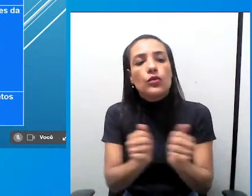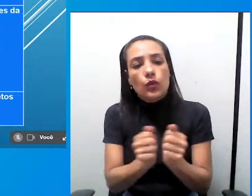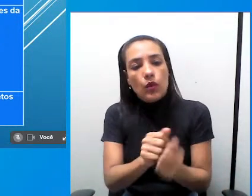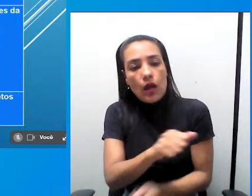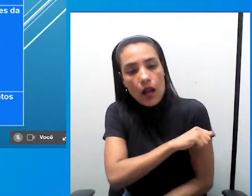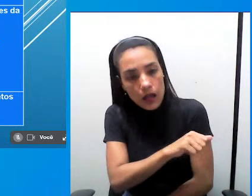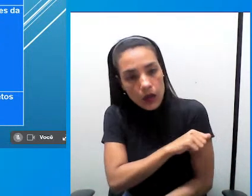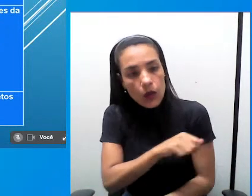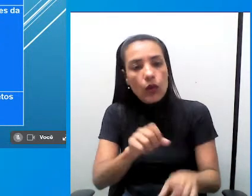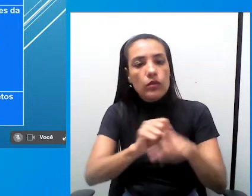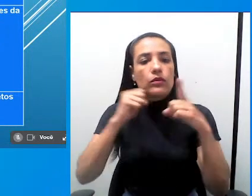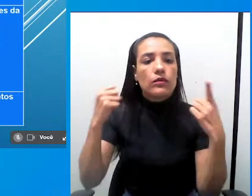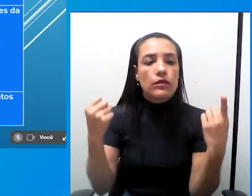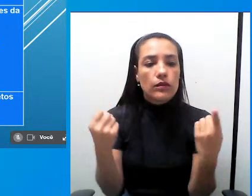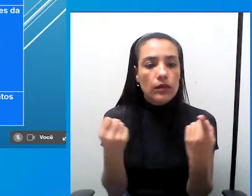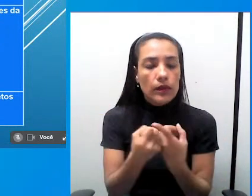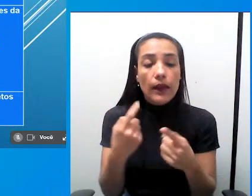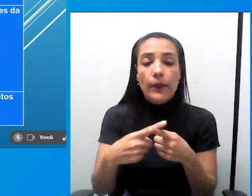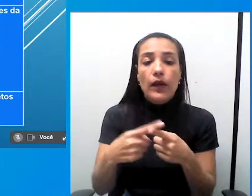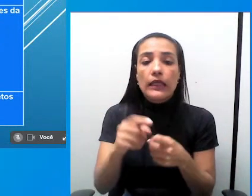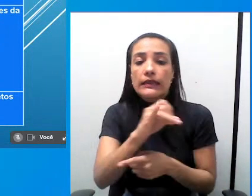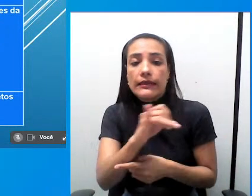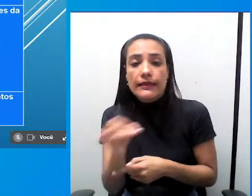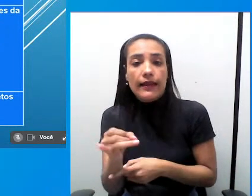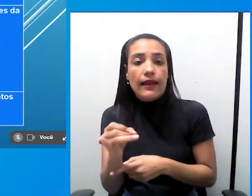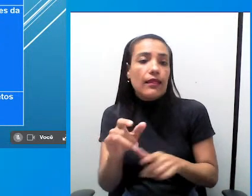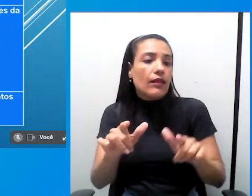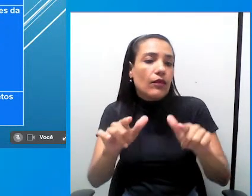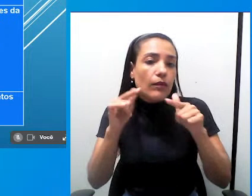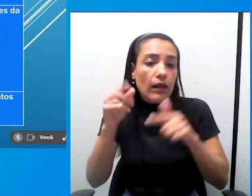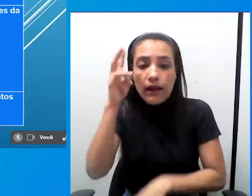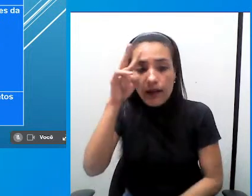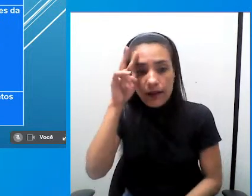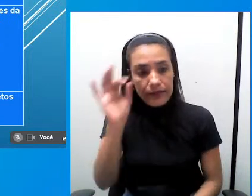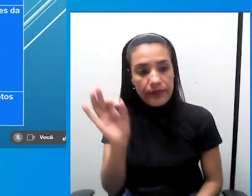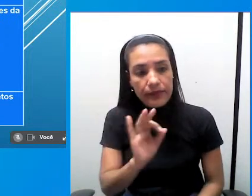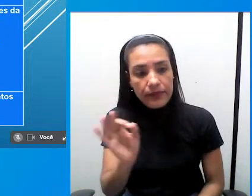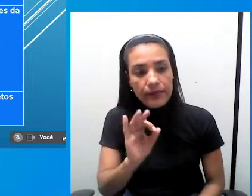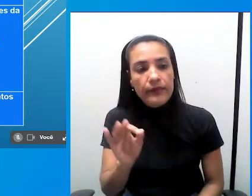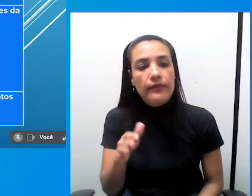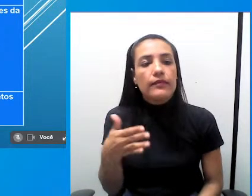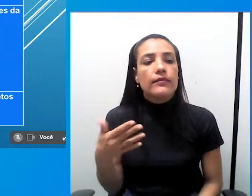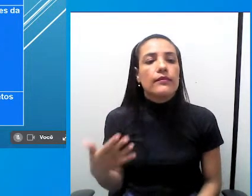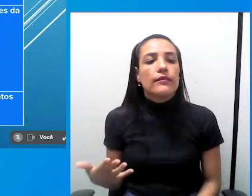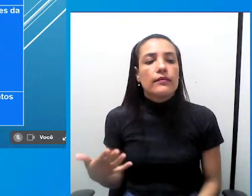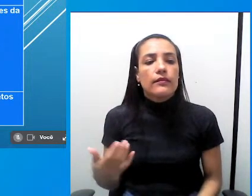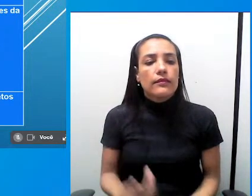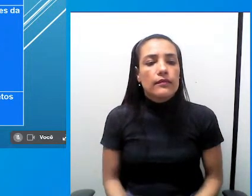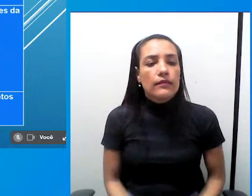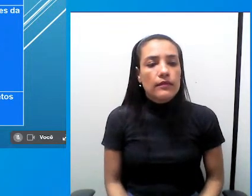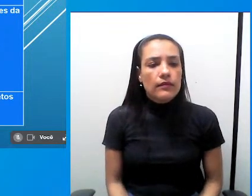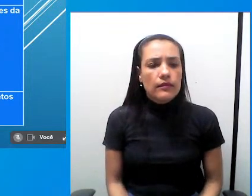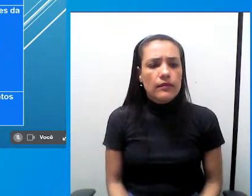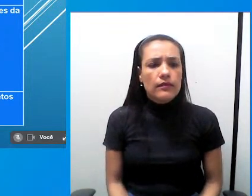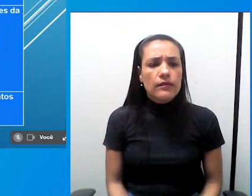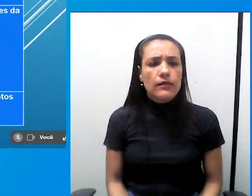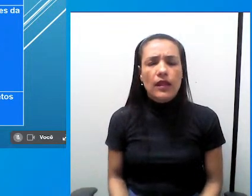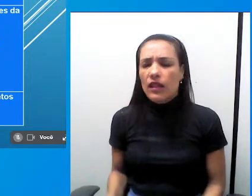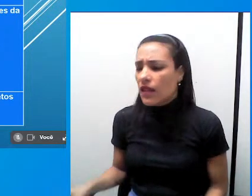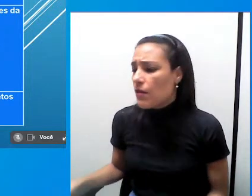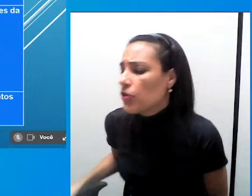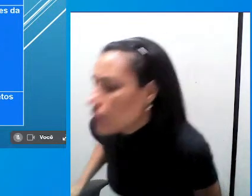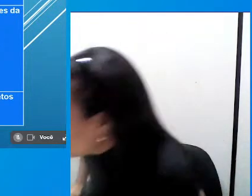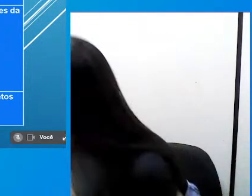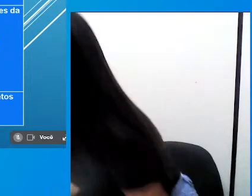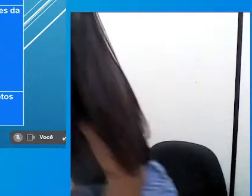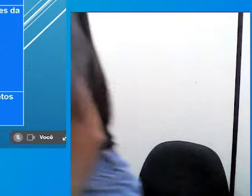sentido de que quem não é visto não é lembrado. Então, você fazendo networking, estabelecendo interfaces